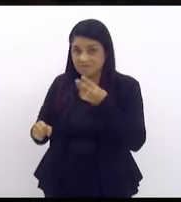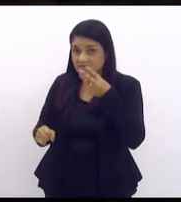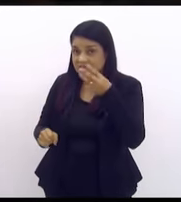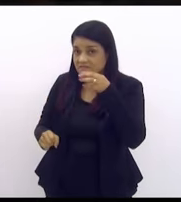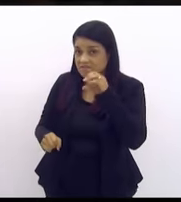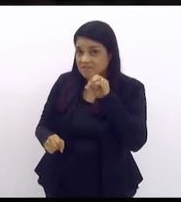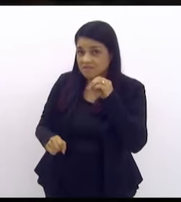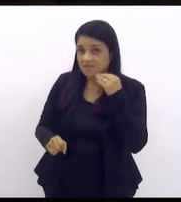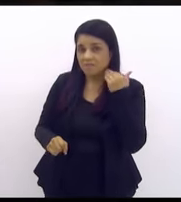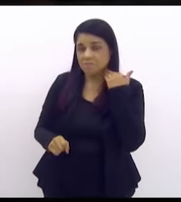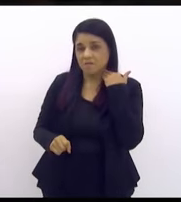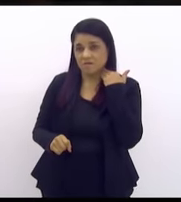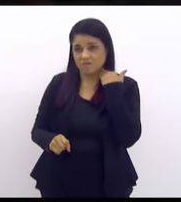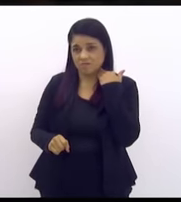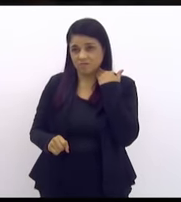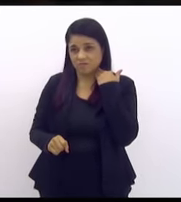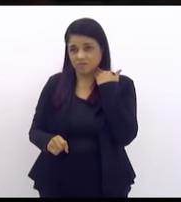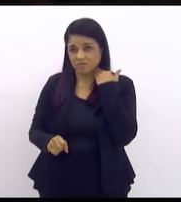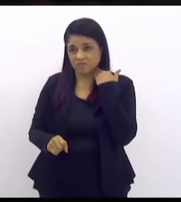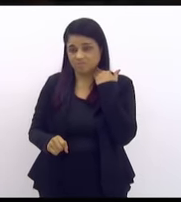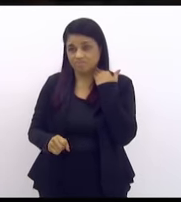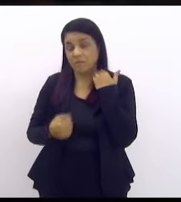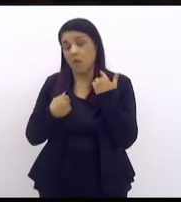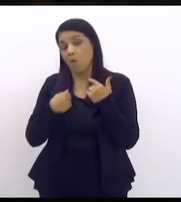bancos! Aí eu pergunto,